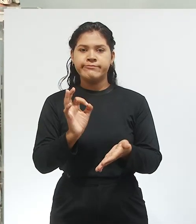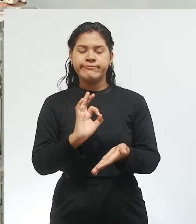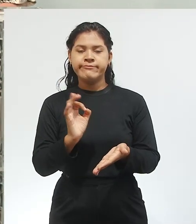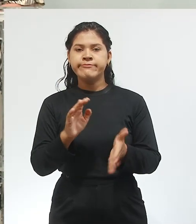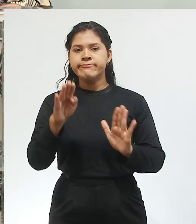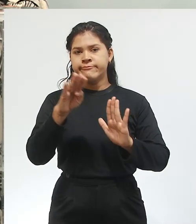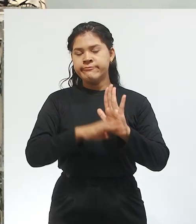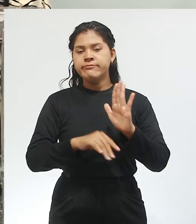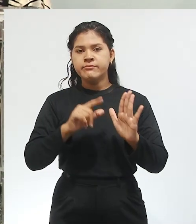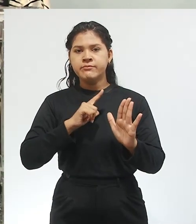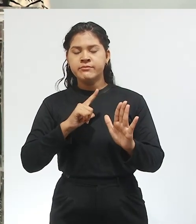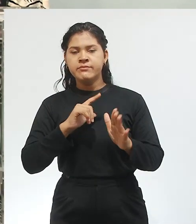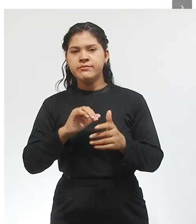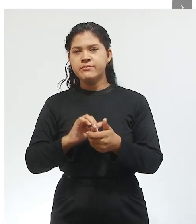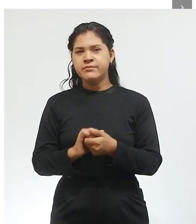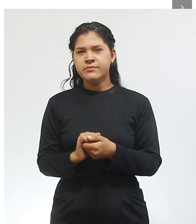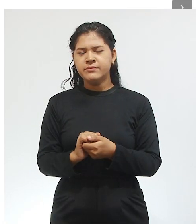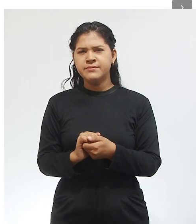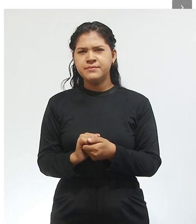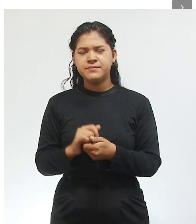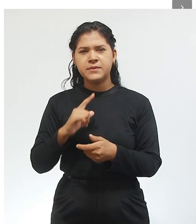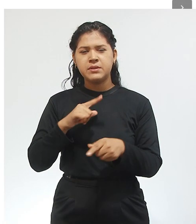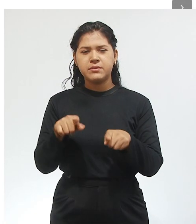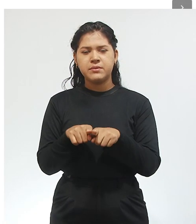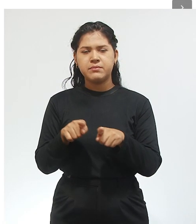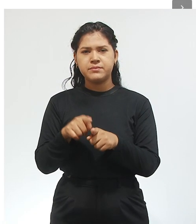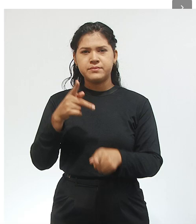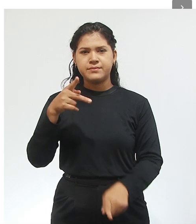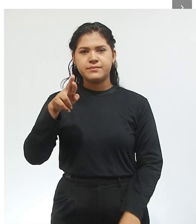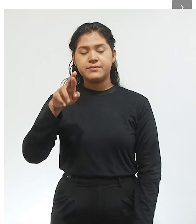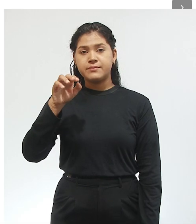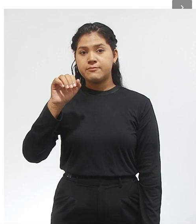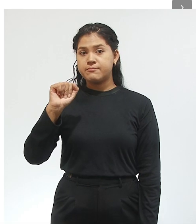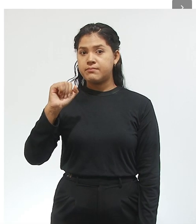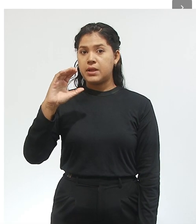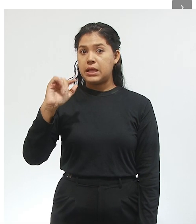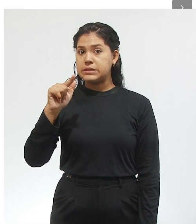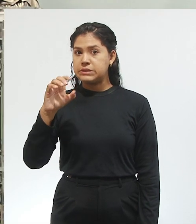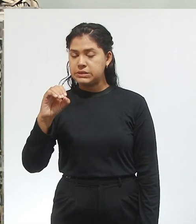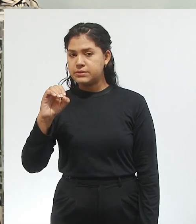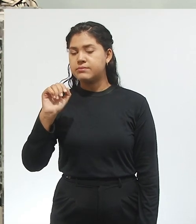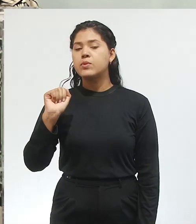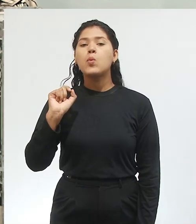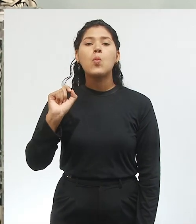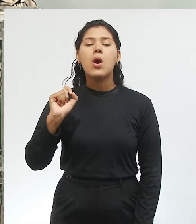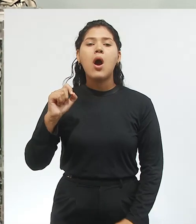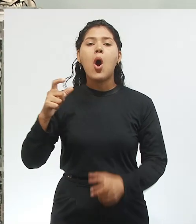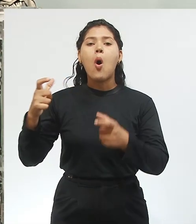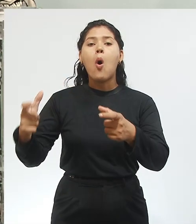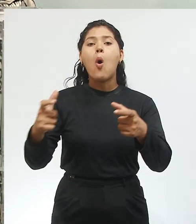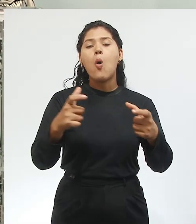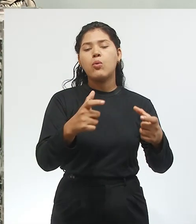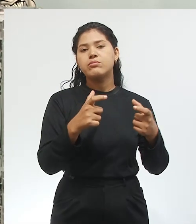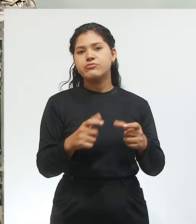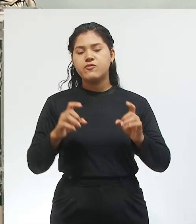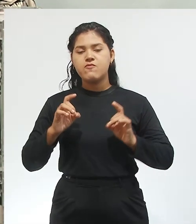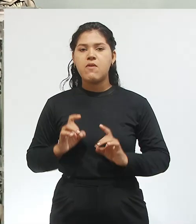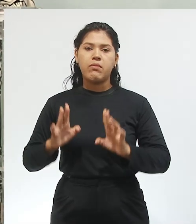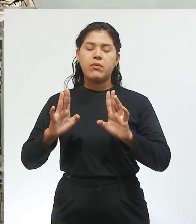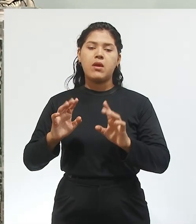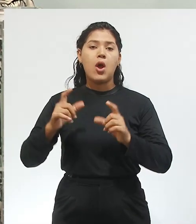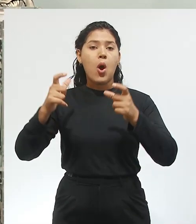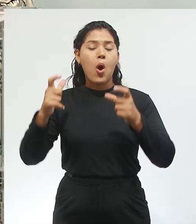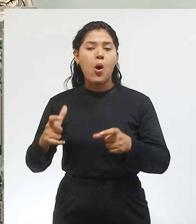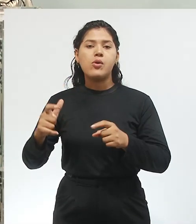nenhum serviço público. Depois tem a questão da praça, né? A praça, ela é o local